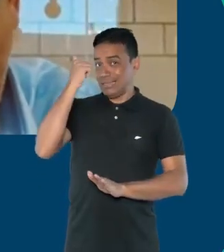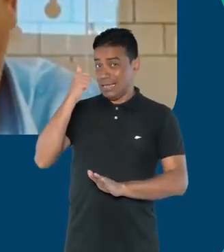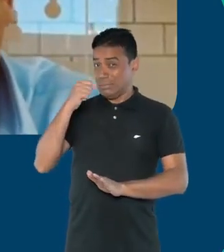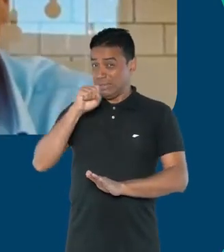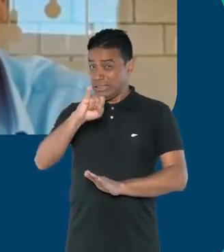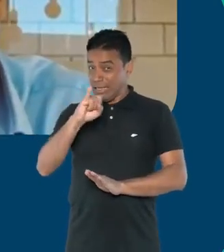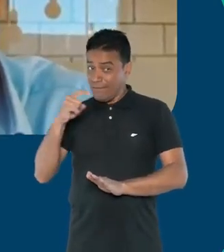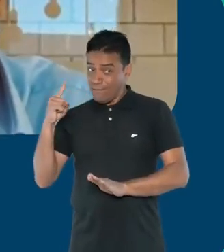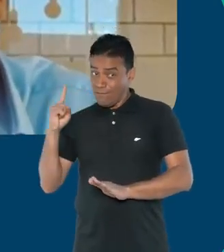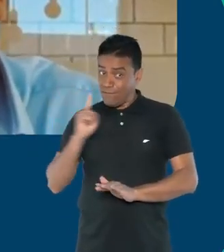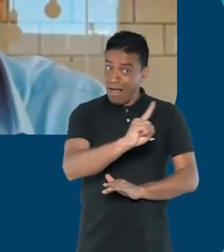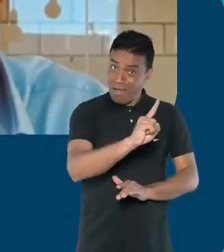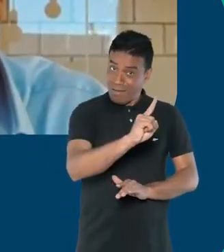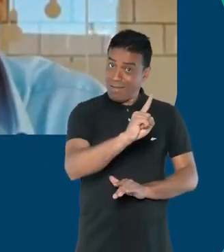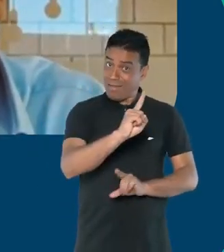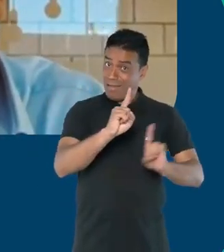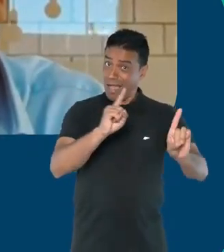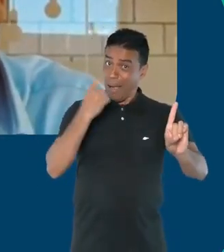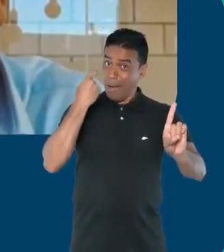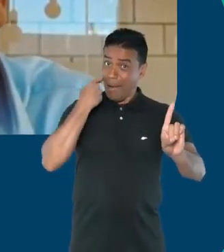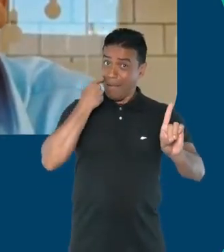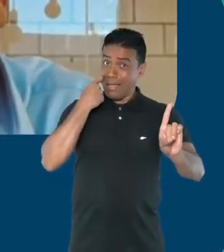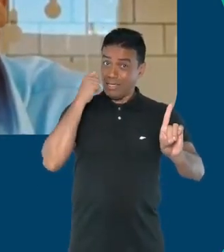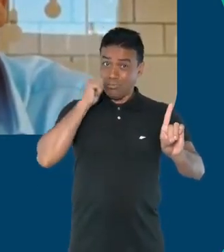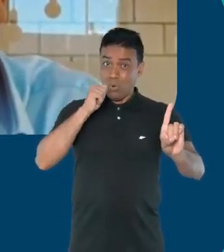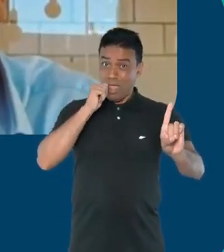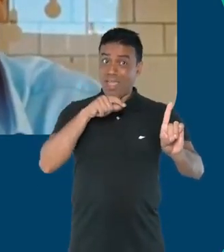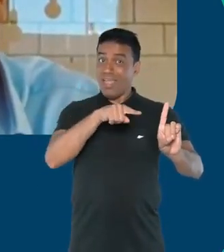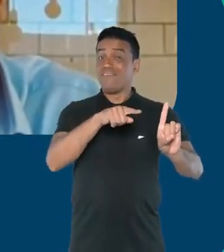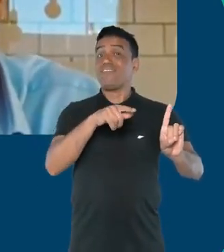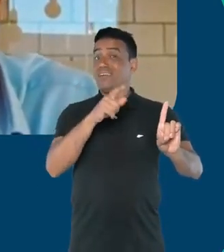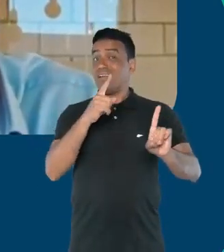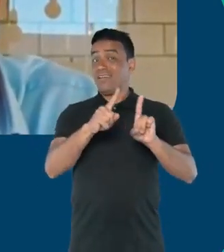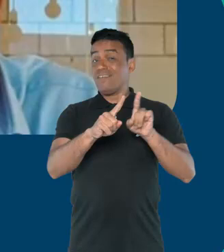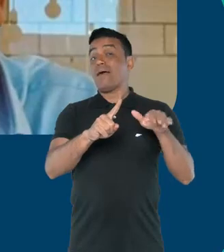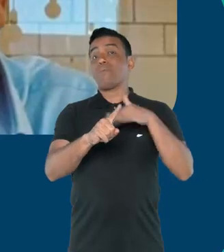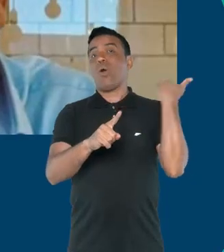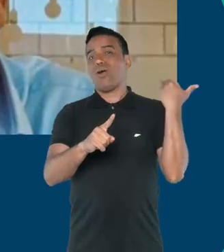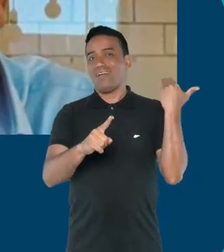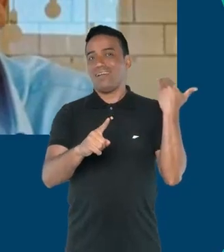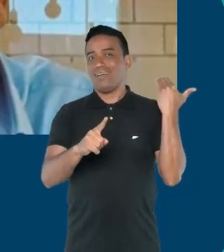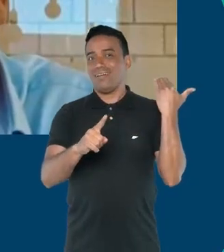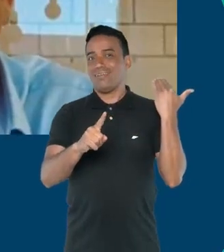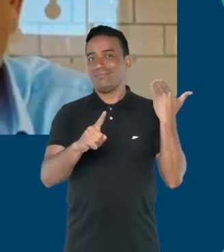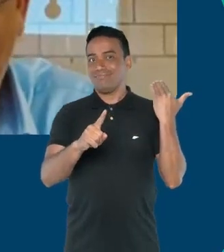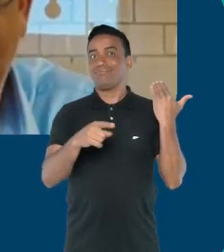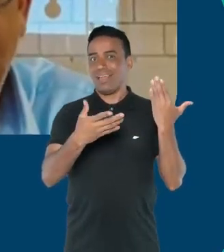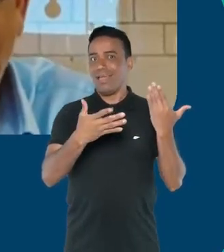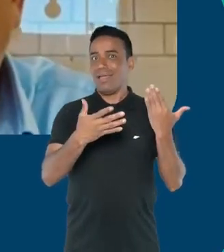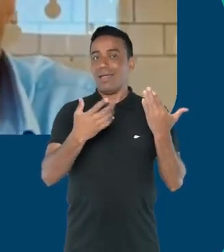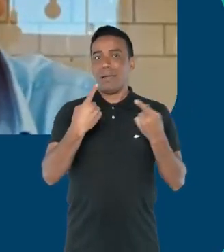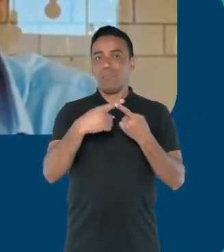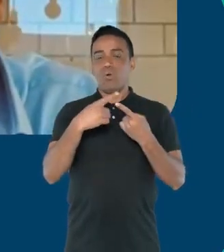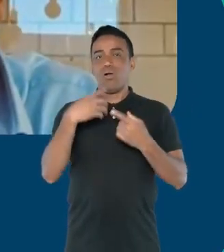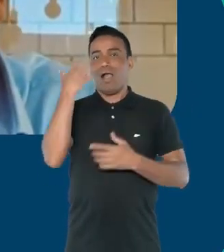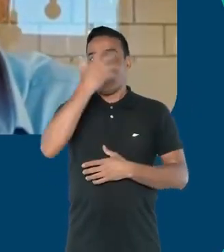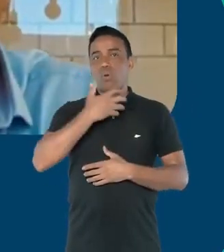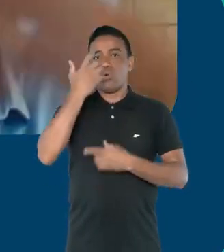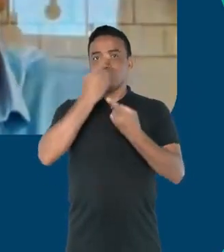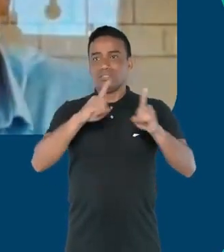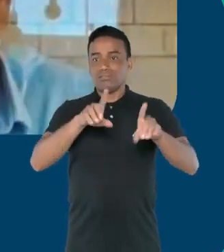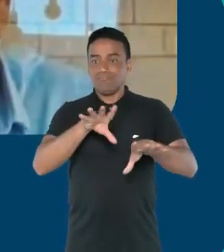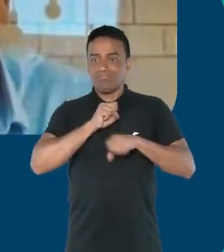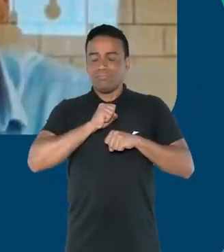o fizer, ele será morto, porque esse é o destino, né, de quem ouve o canto das